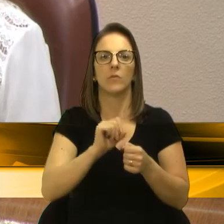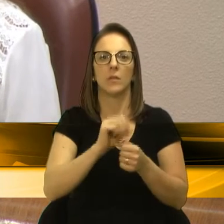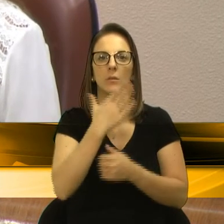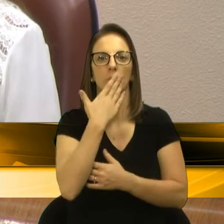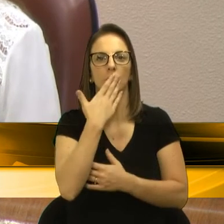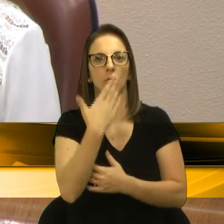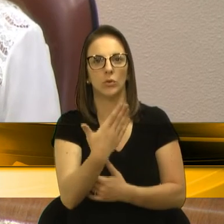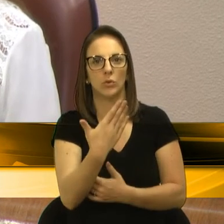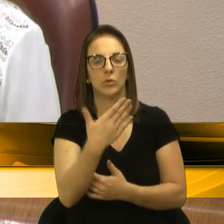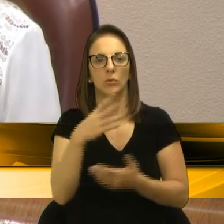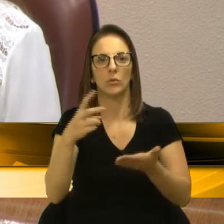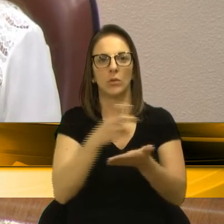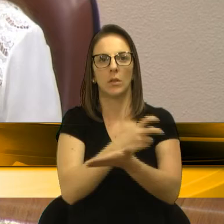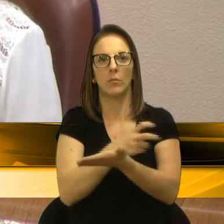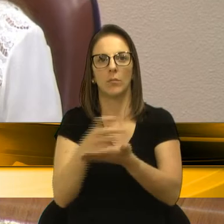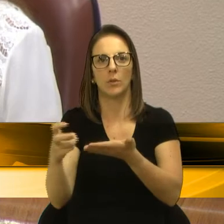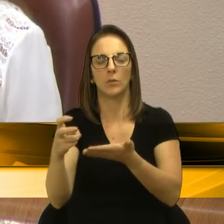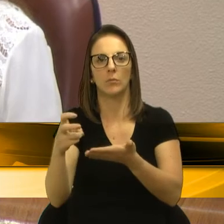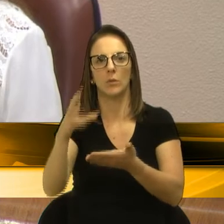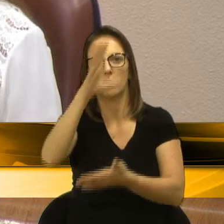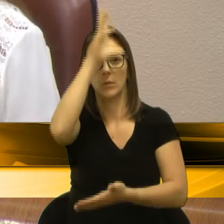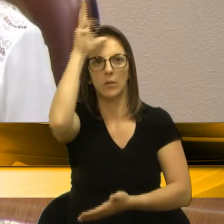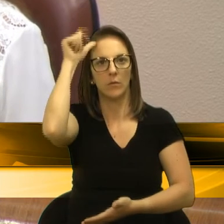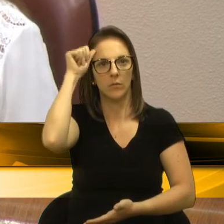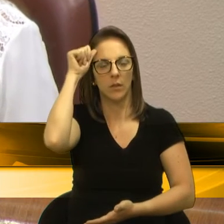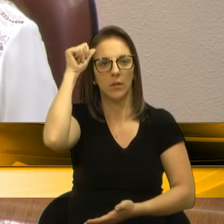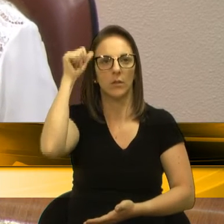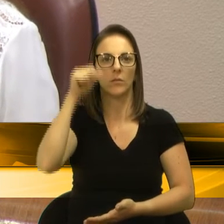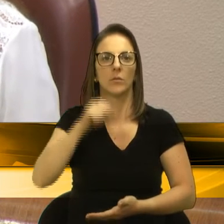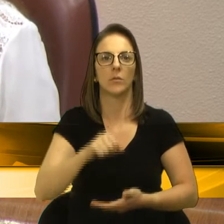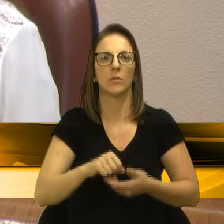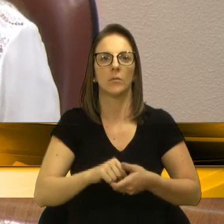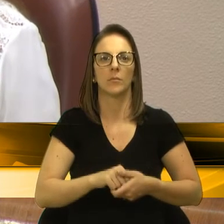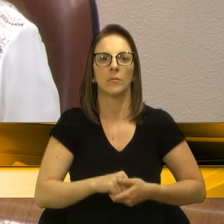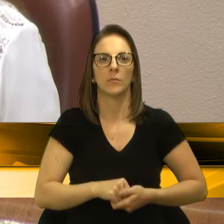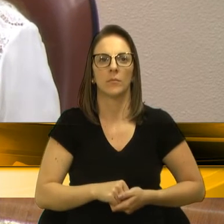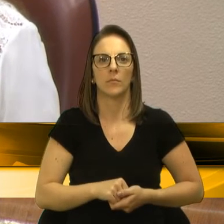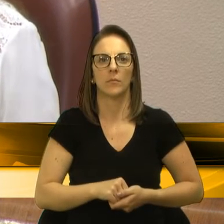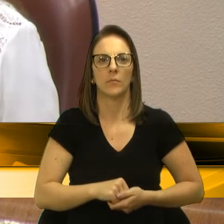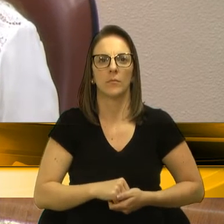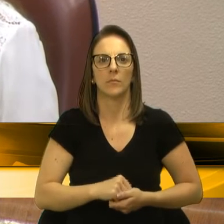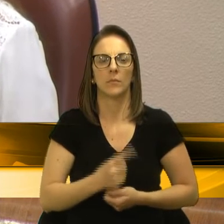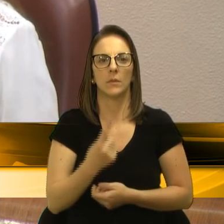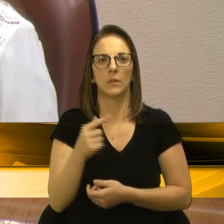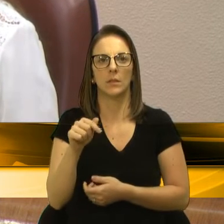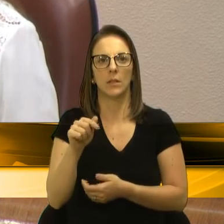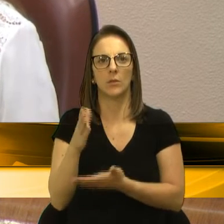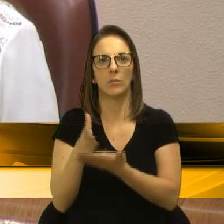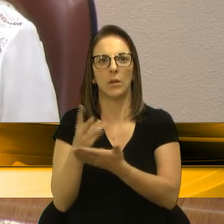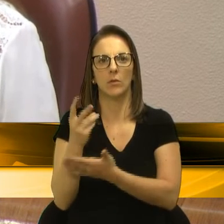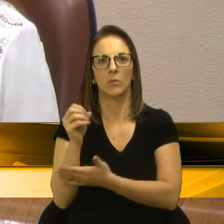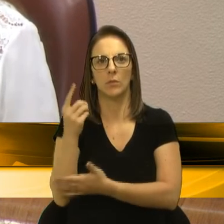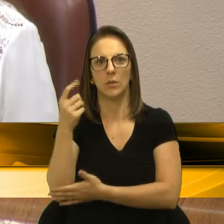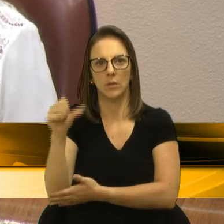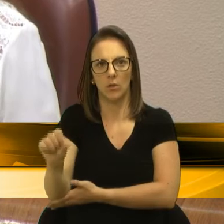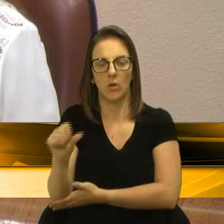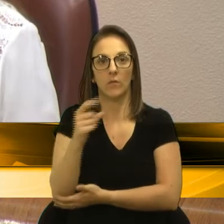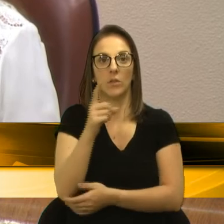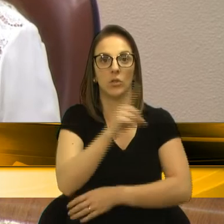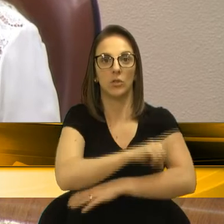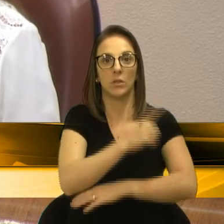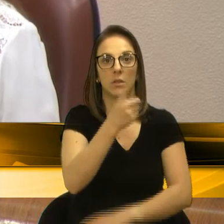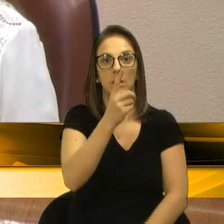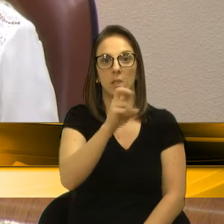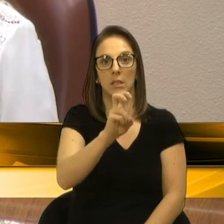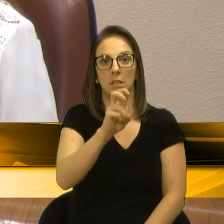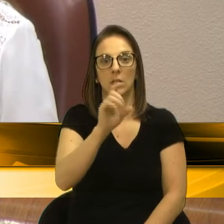pedido de impeachment do prefeito municipal de Caxias do Sul, DE 17/2019, em 15 de janeiro de 2019,